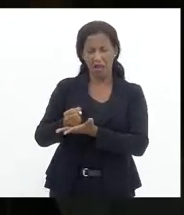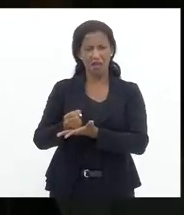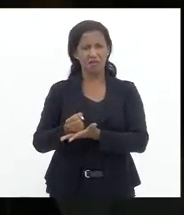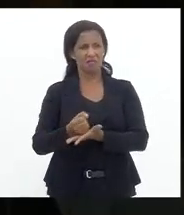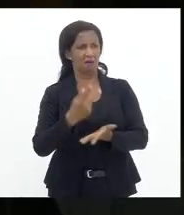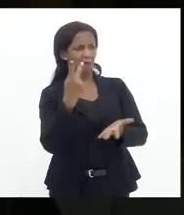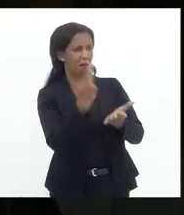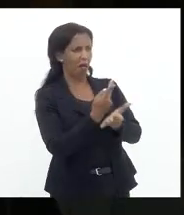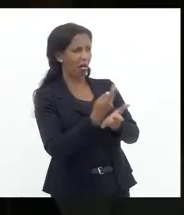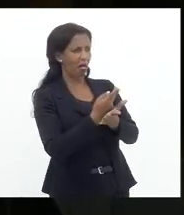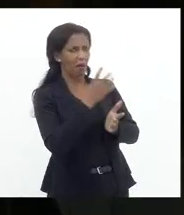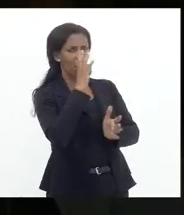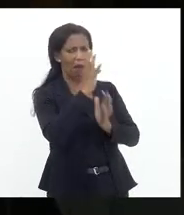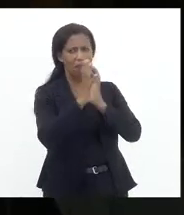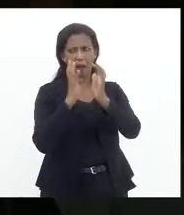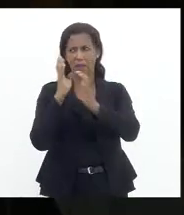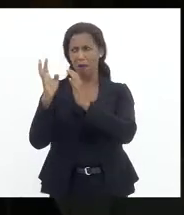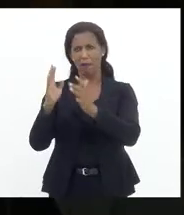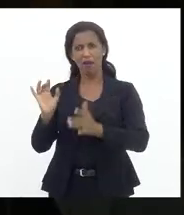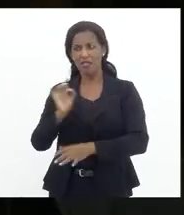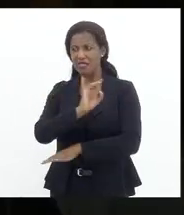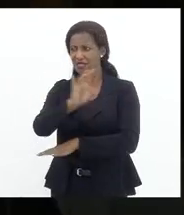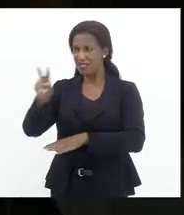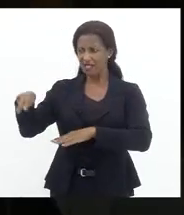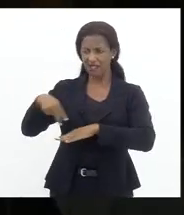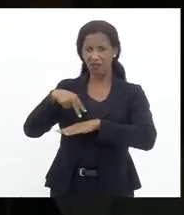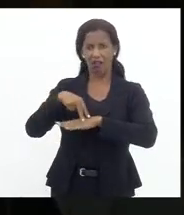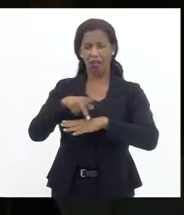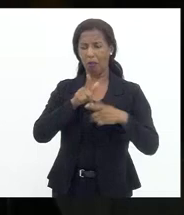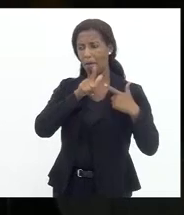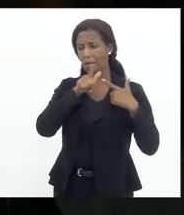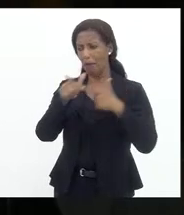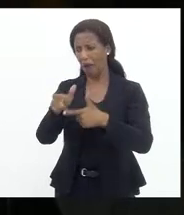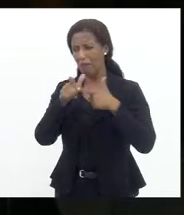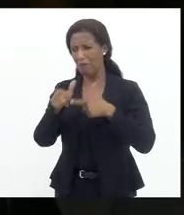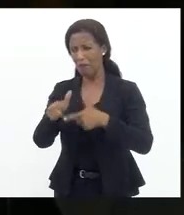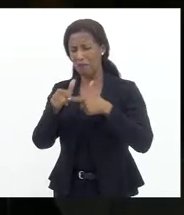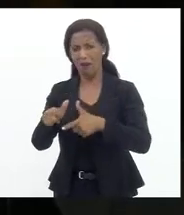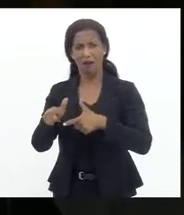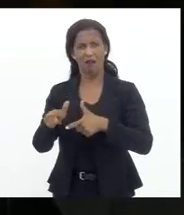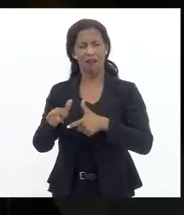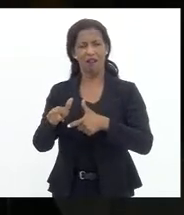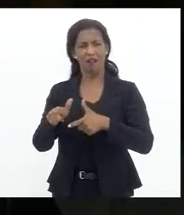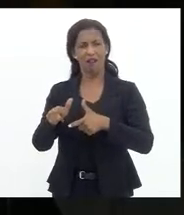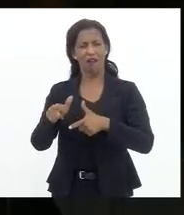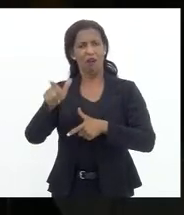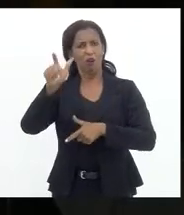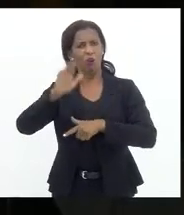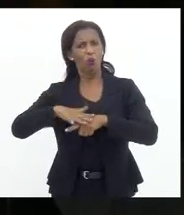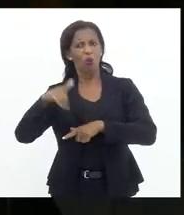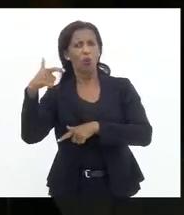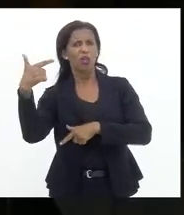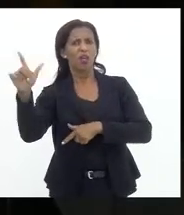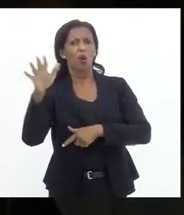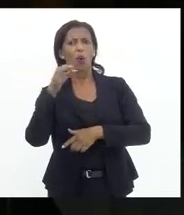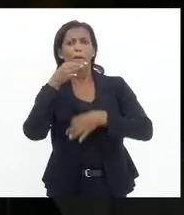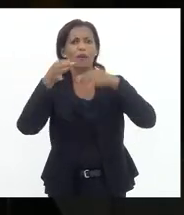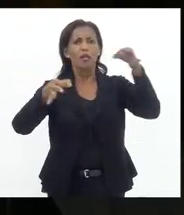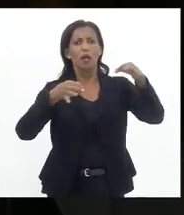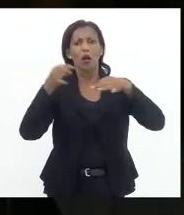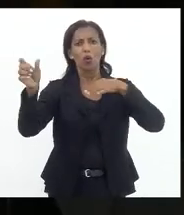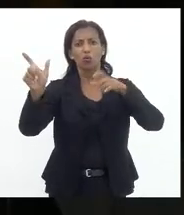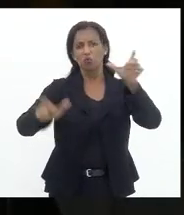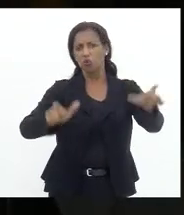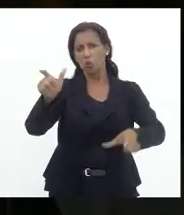galhofa. Se cada um de nós subirmos a essa tribuna para debochar, para classificar o gesto de outro parlamentar como deboche,